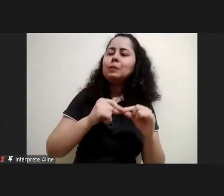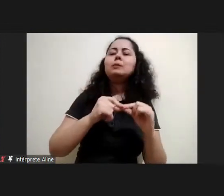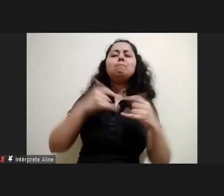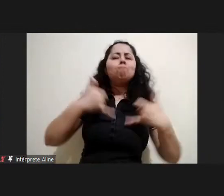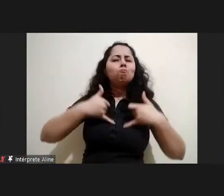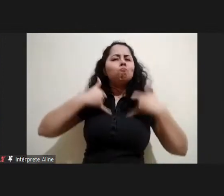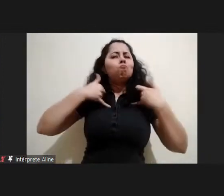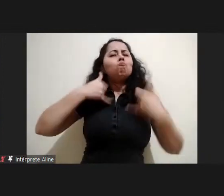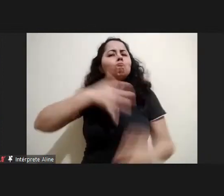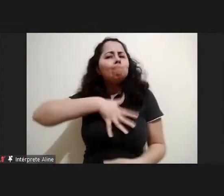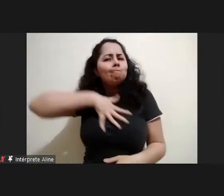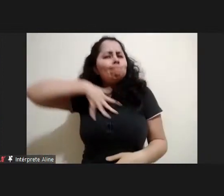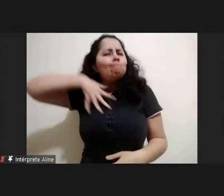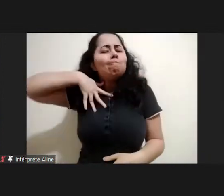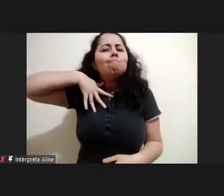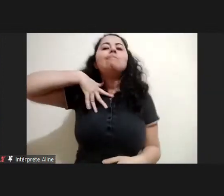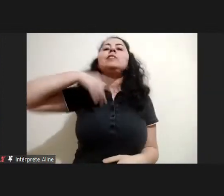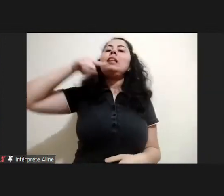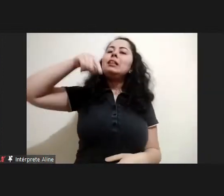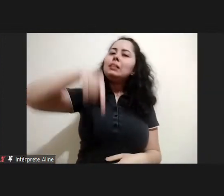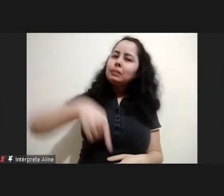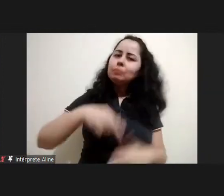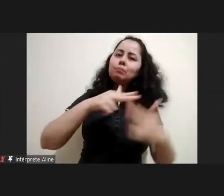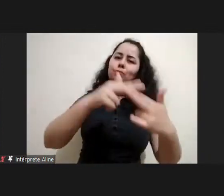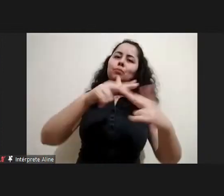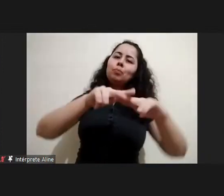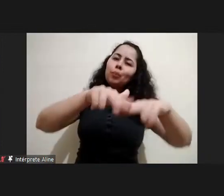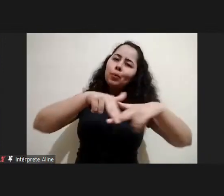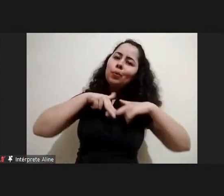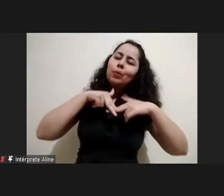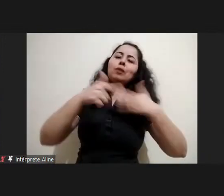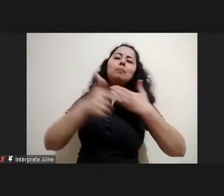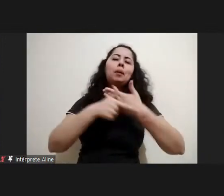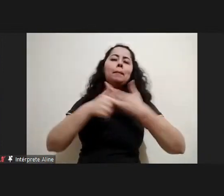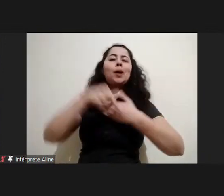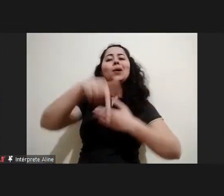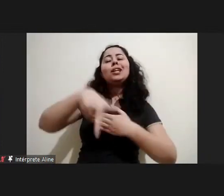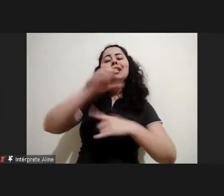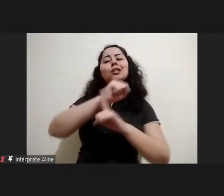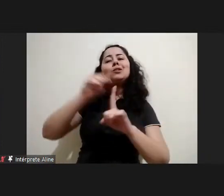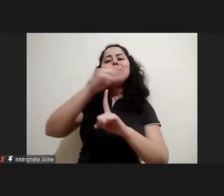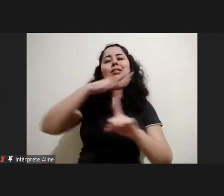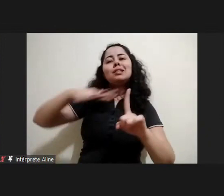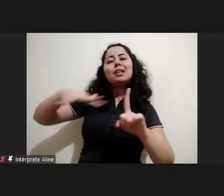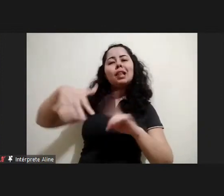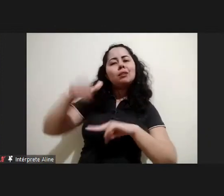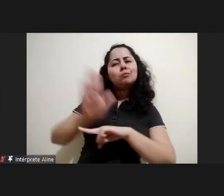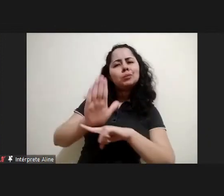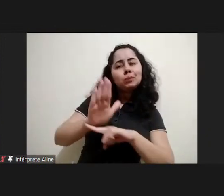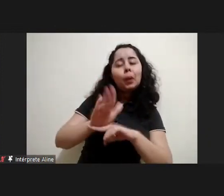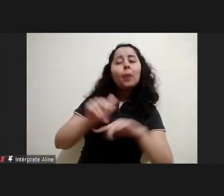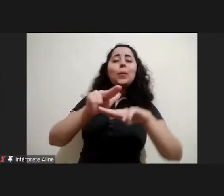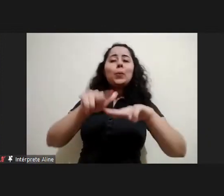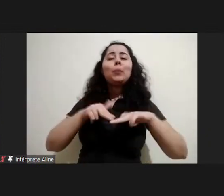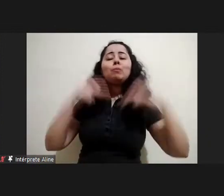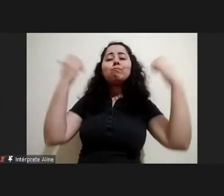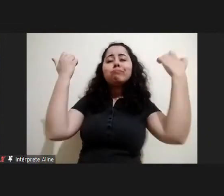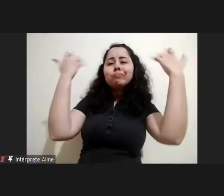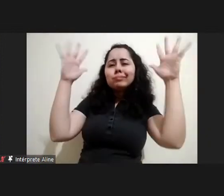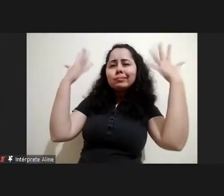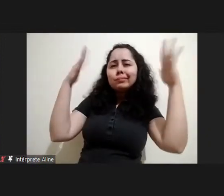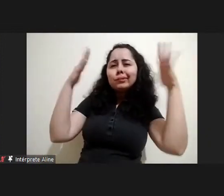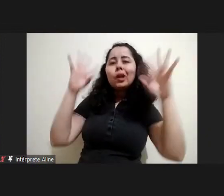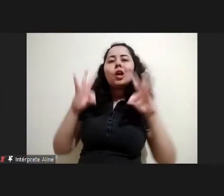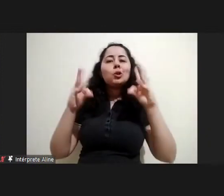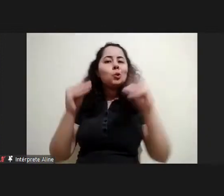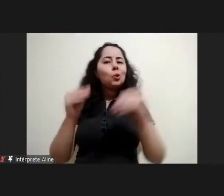nossa sociedade. Nós queríamos parabenizar a todos e todas vocês pela homenagem